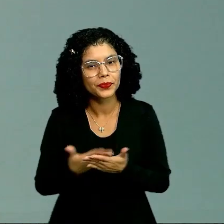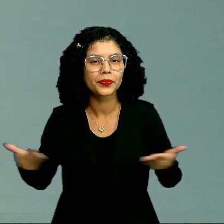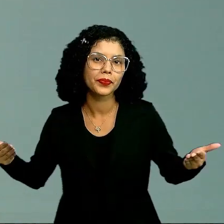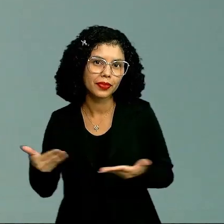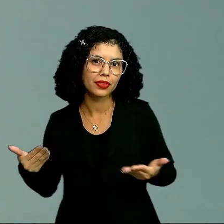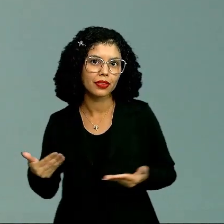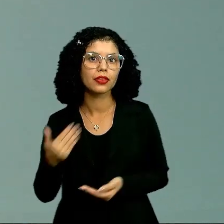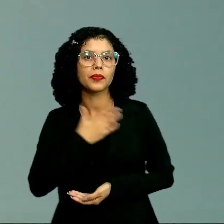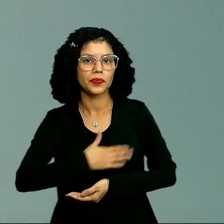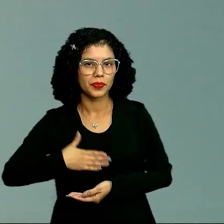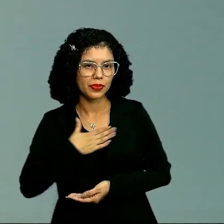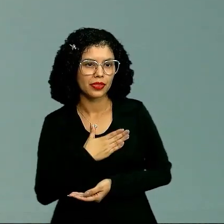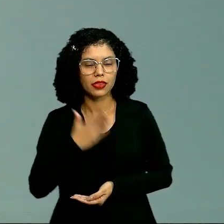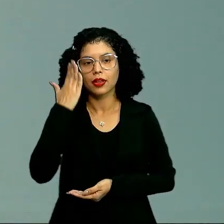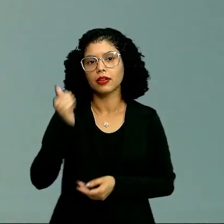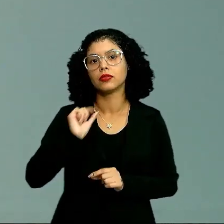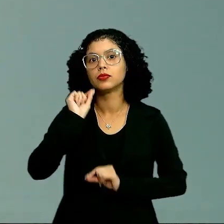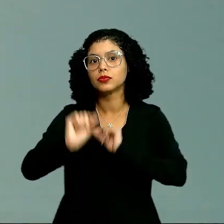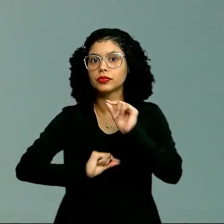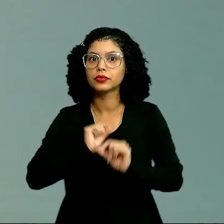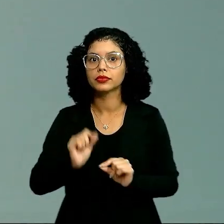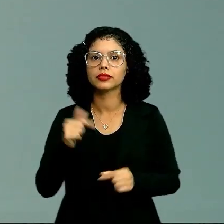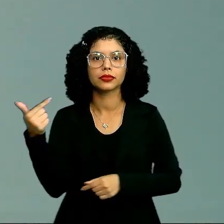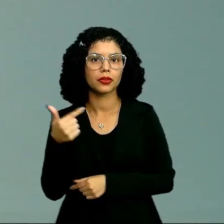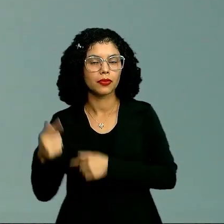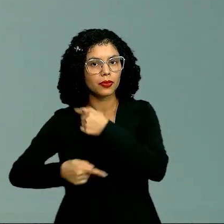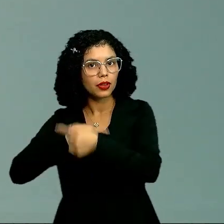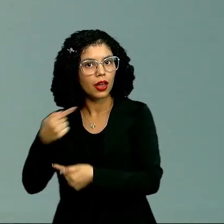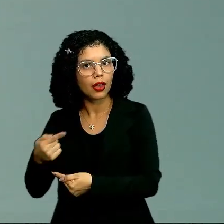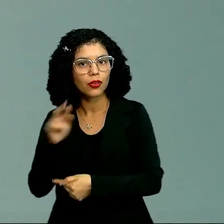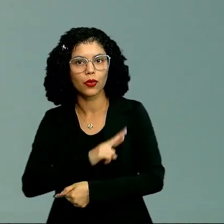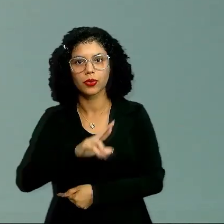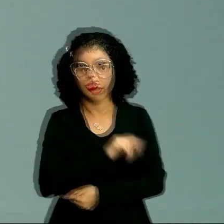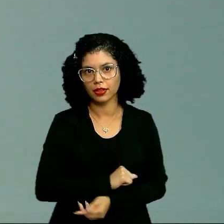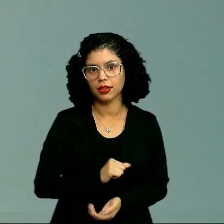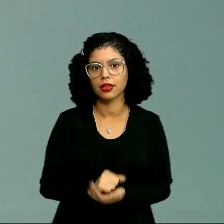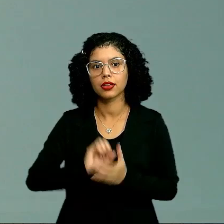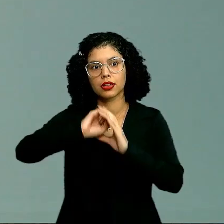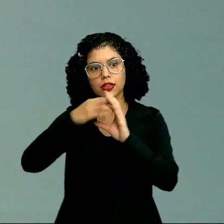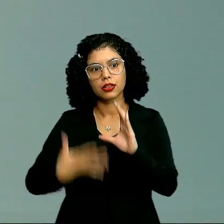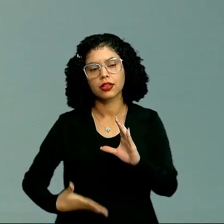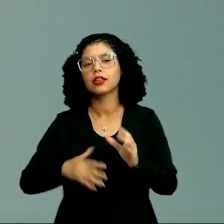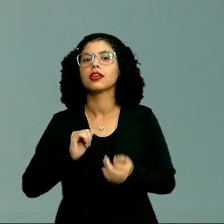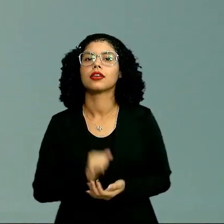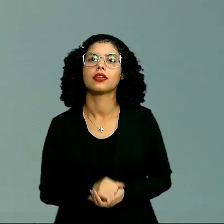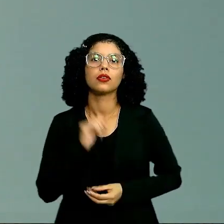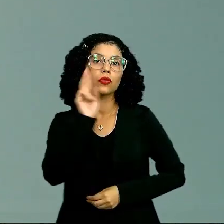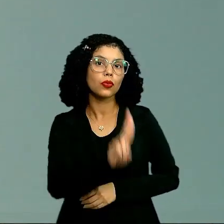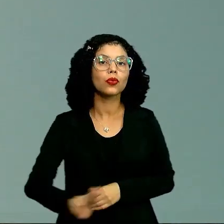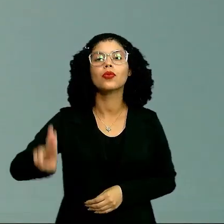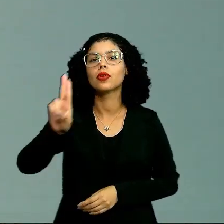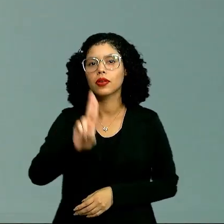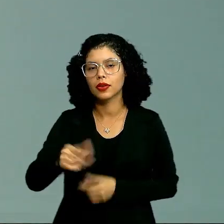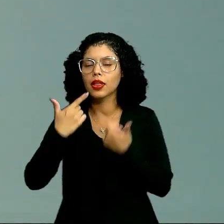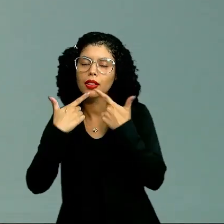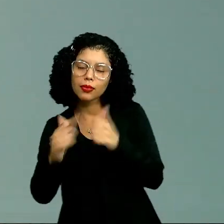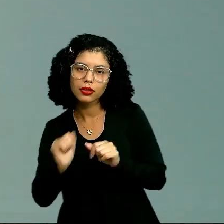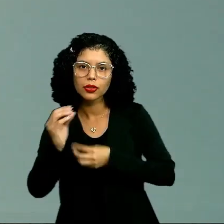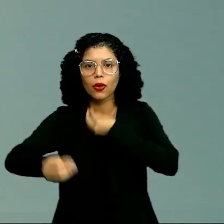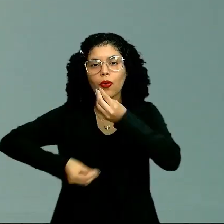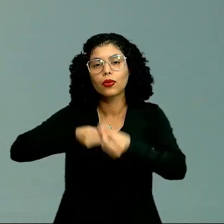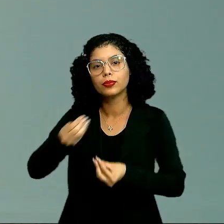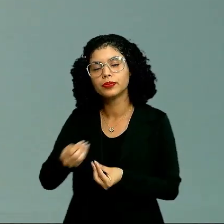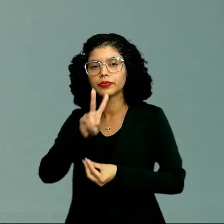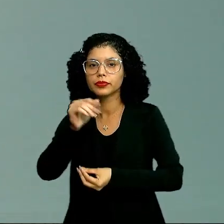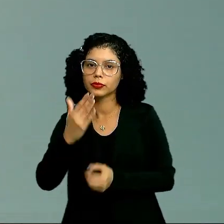de hoje? Gostou de saber o que foi a segunda geração do romantismo? As características, o uso da linguagem, como